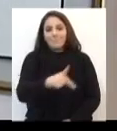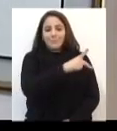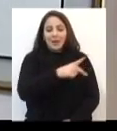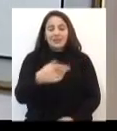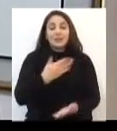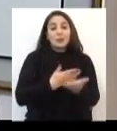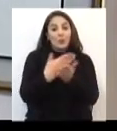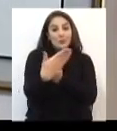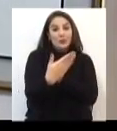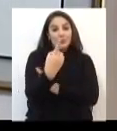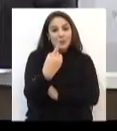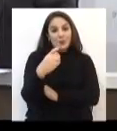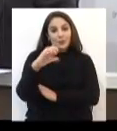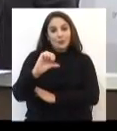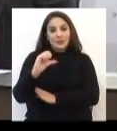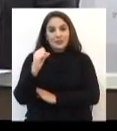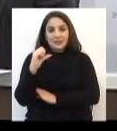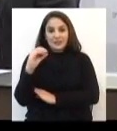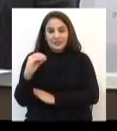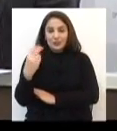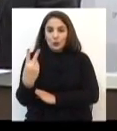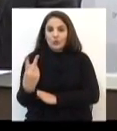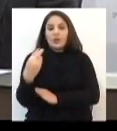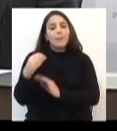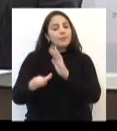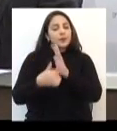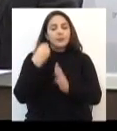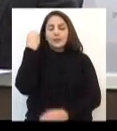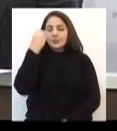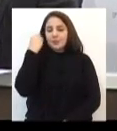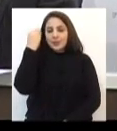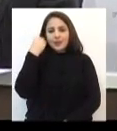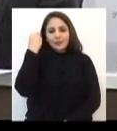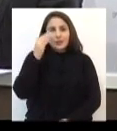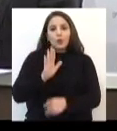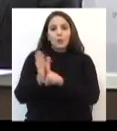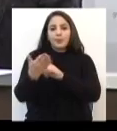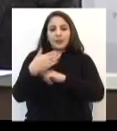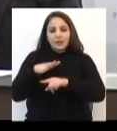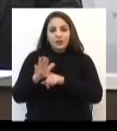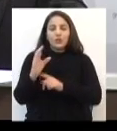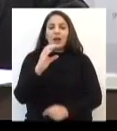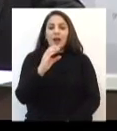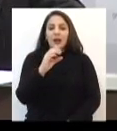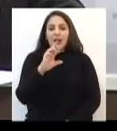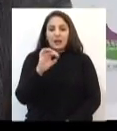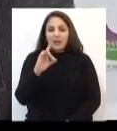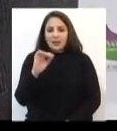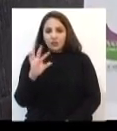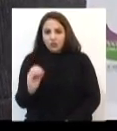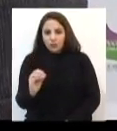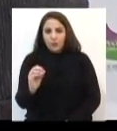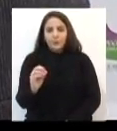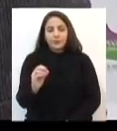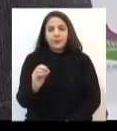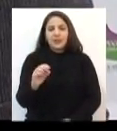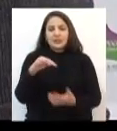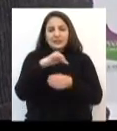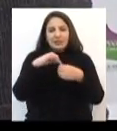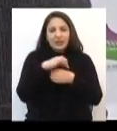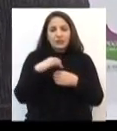em 1902, a primeira experiência do sistema cooperativo de crédito, Padre Theodor Ramstadt, na cidade de